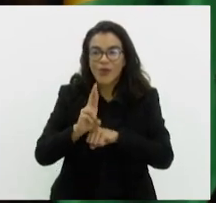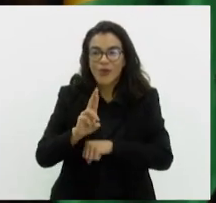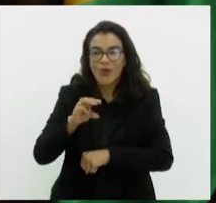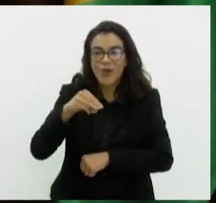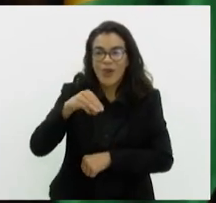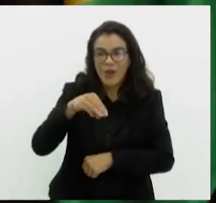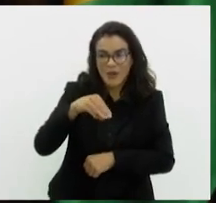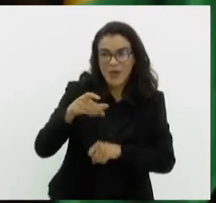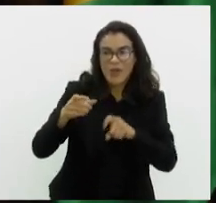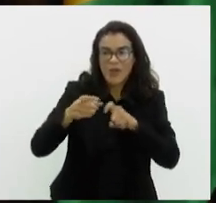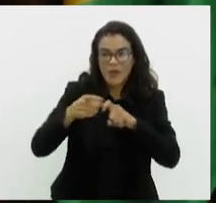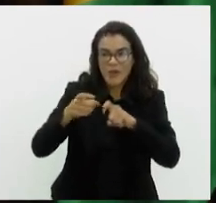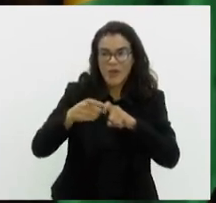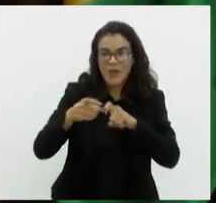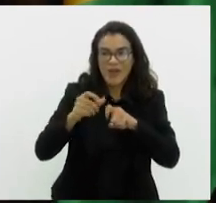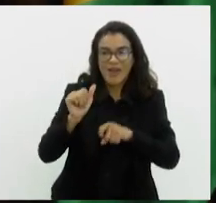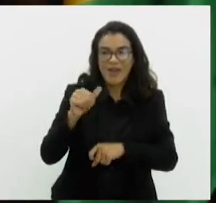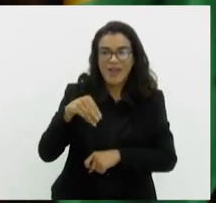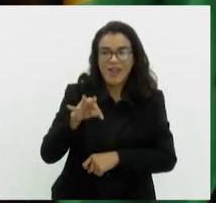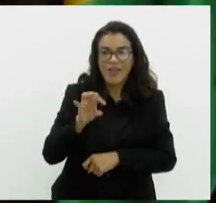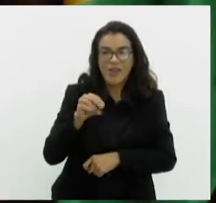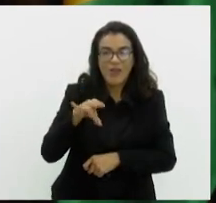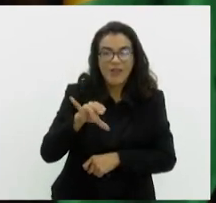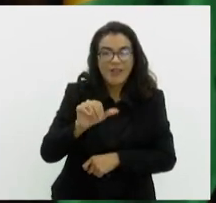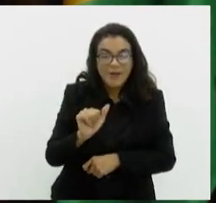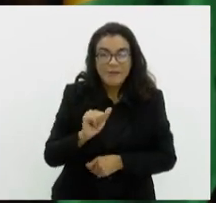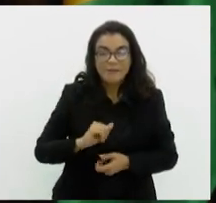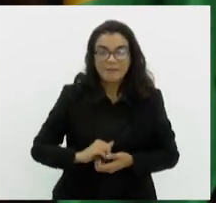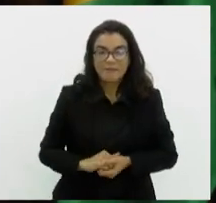médica querida, que está aqui conosco. E